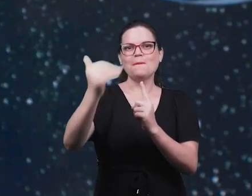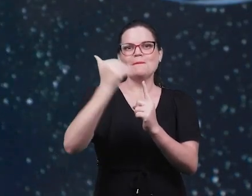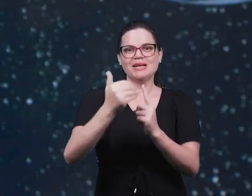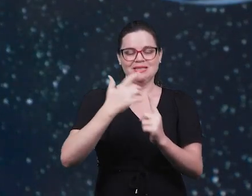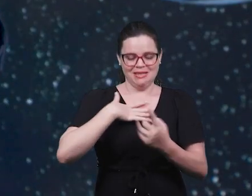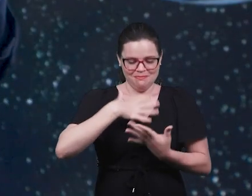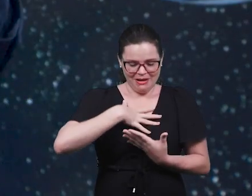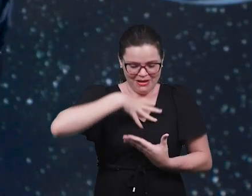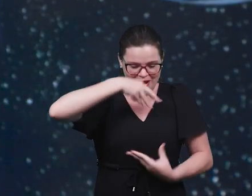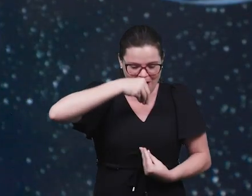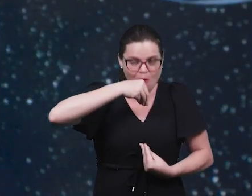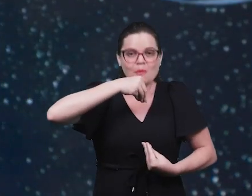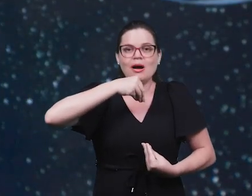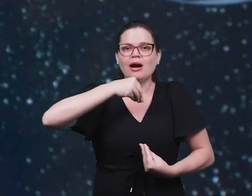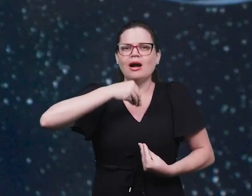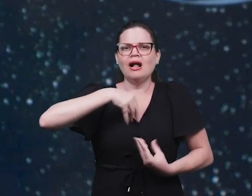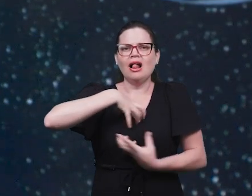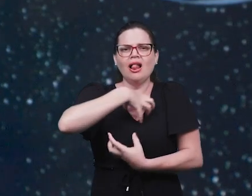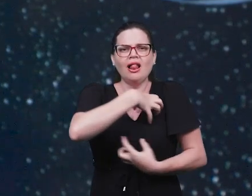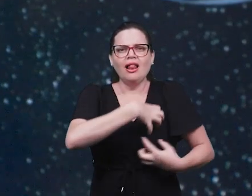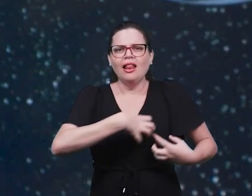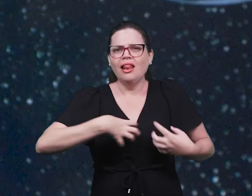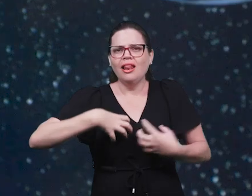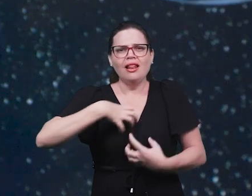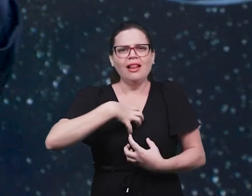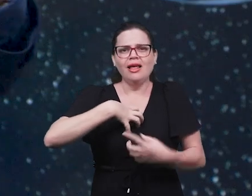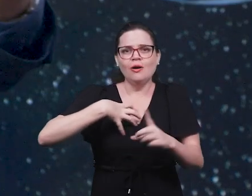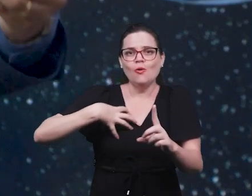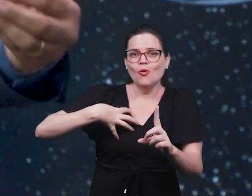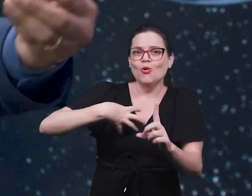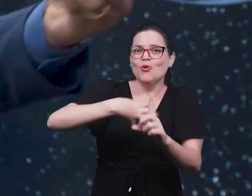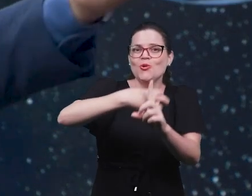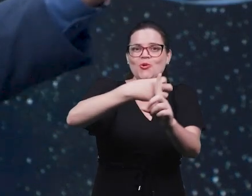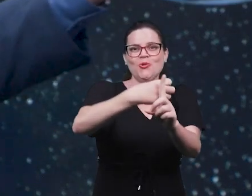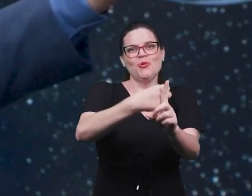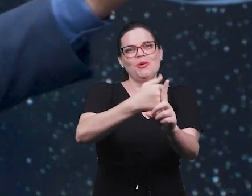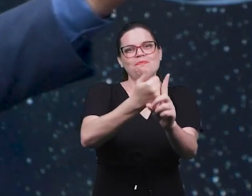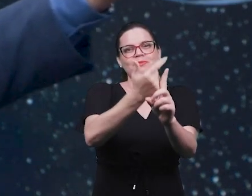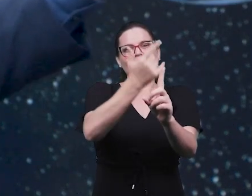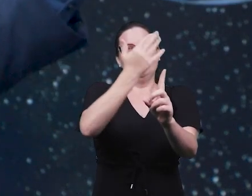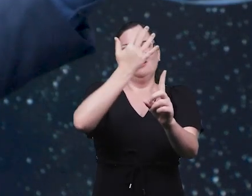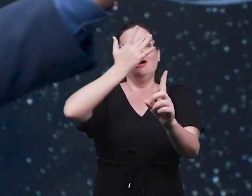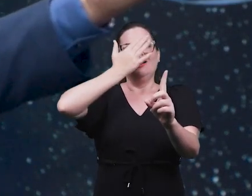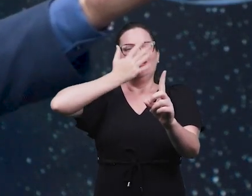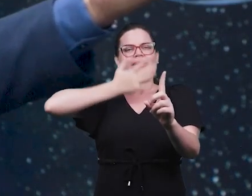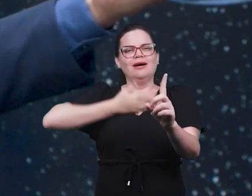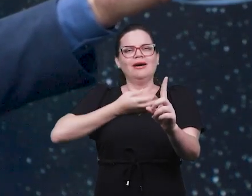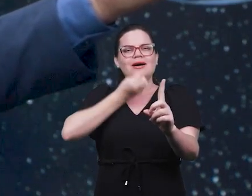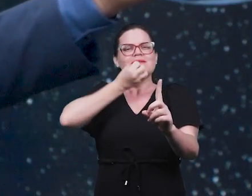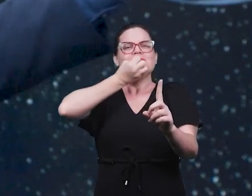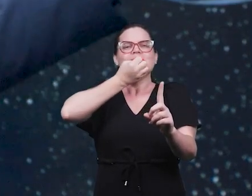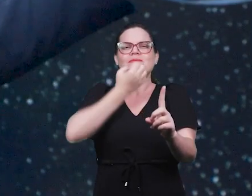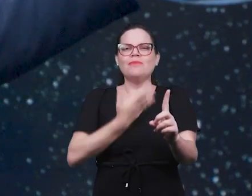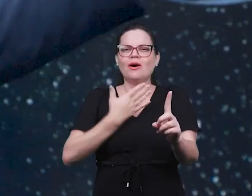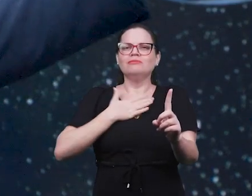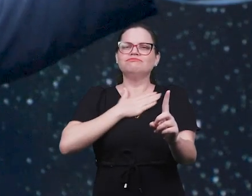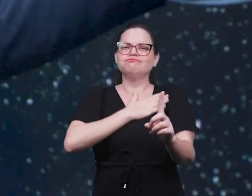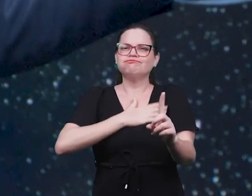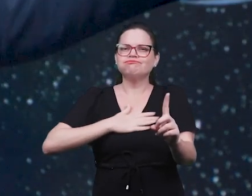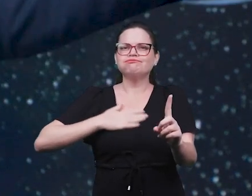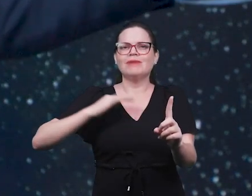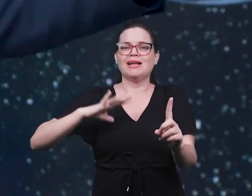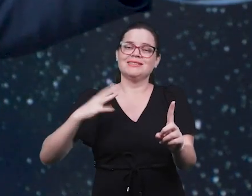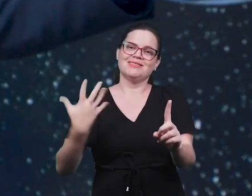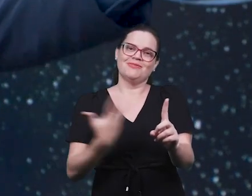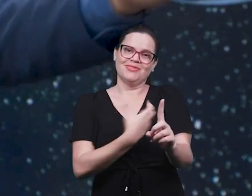nossa vida, a situação fel que estava sobre nós e nos deu o mel da salvação. Aleluia. E que